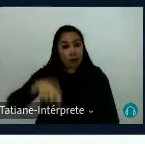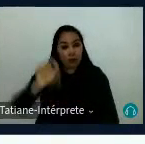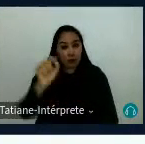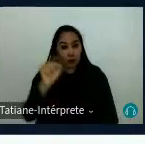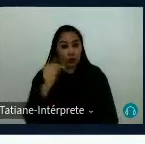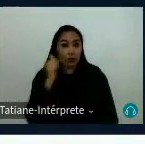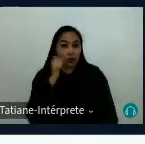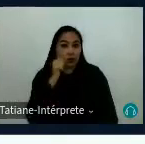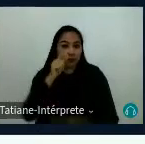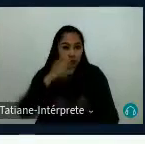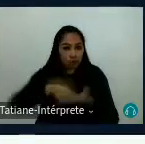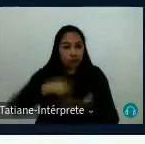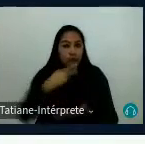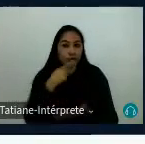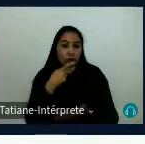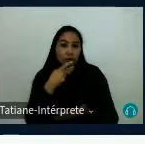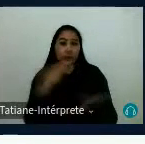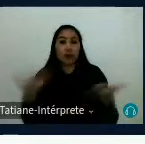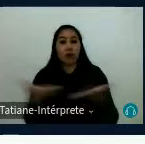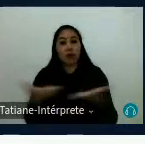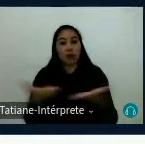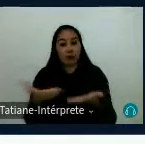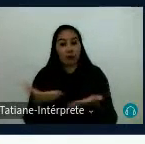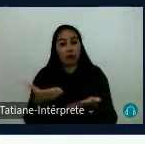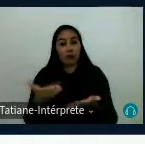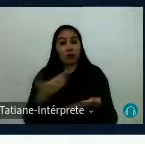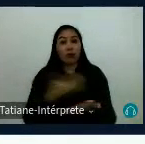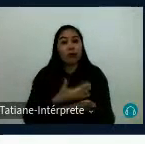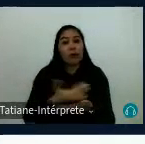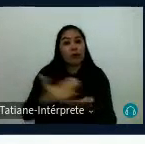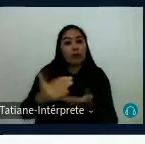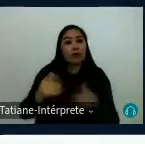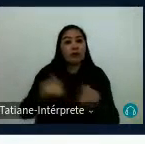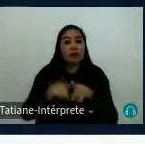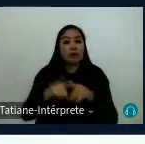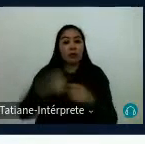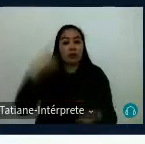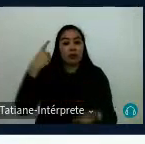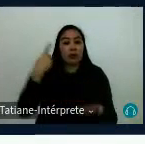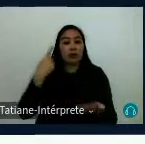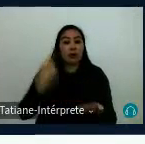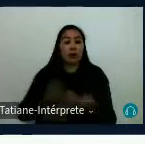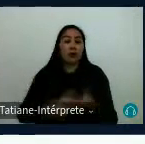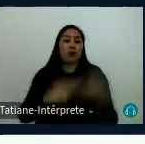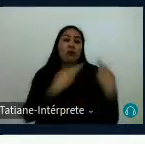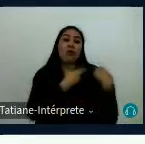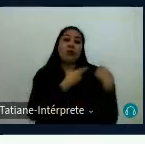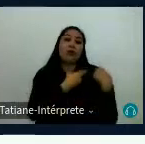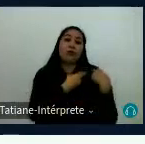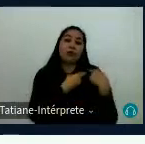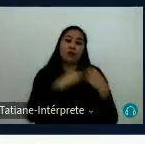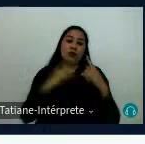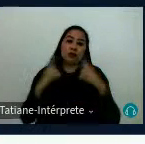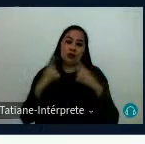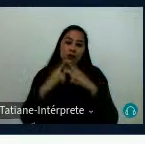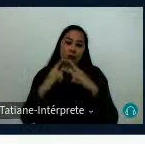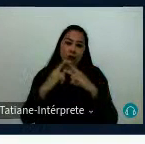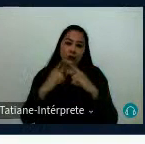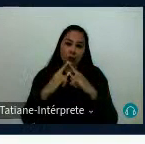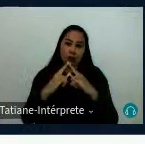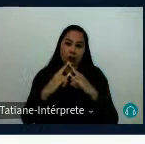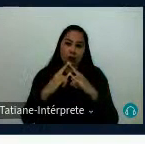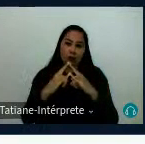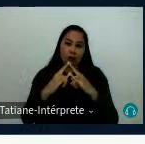que agora passa a ser também um compromisso da instituição, um compromisso da instituição através dos